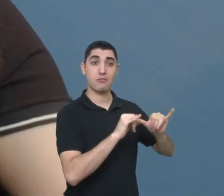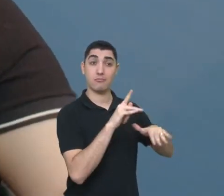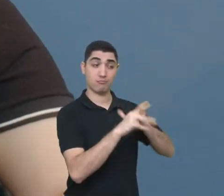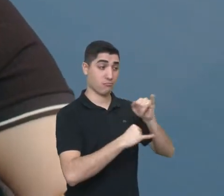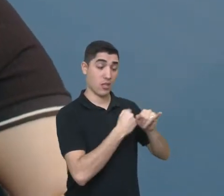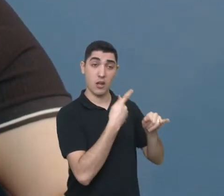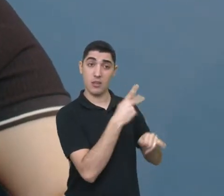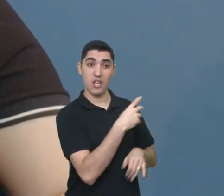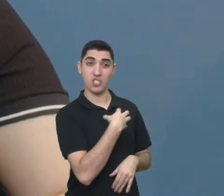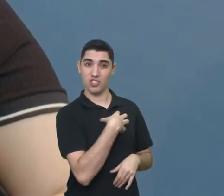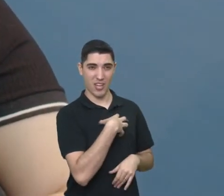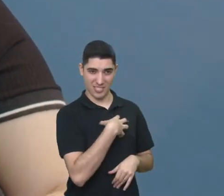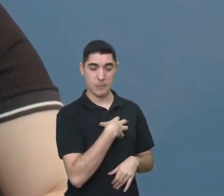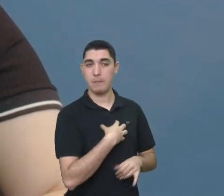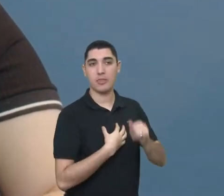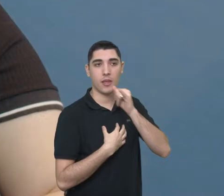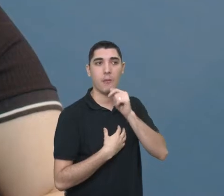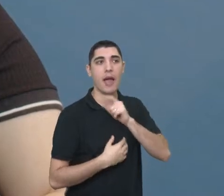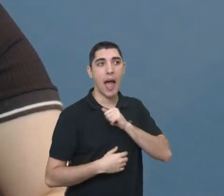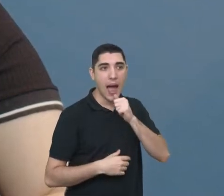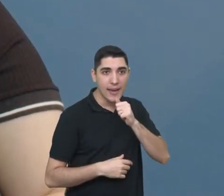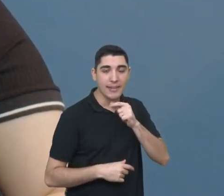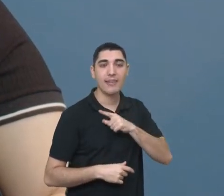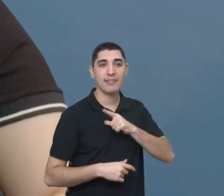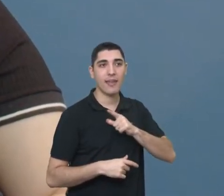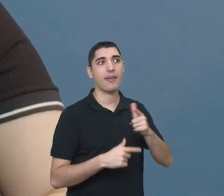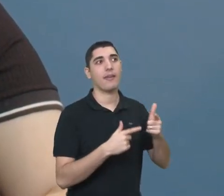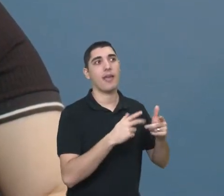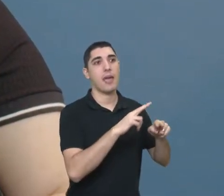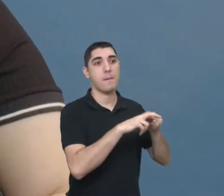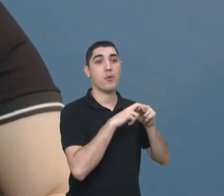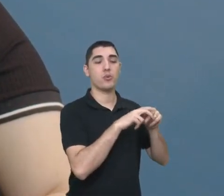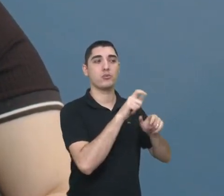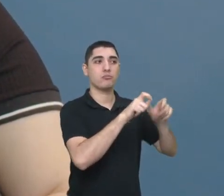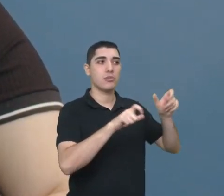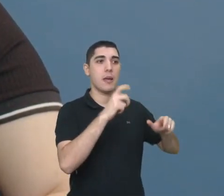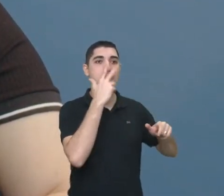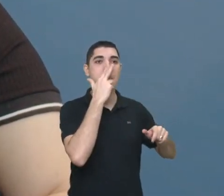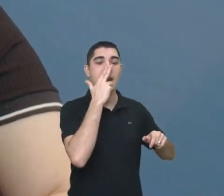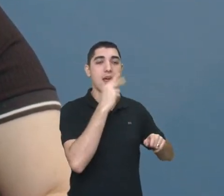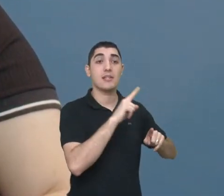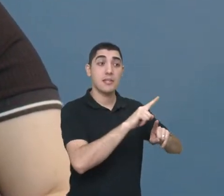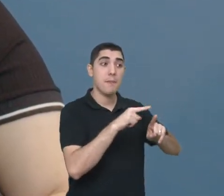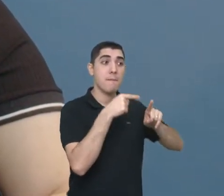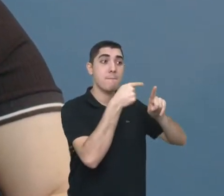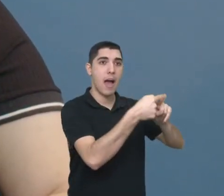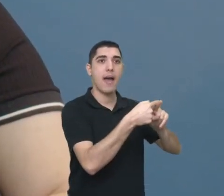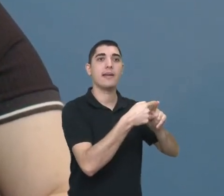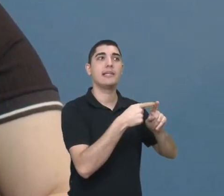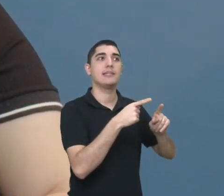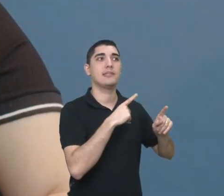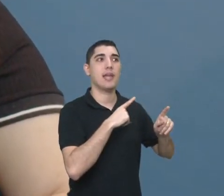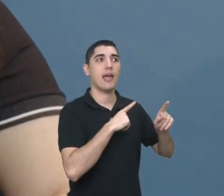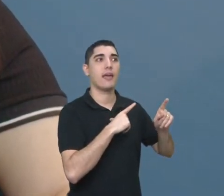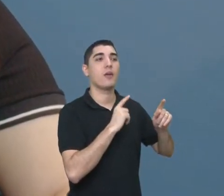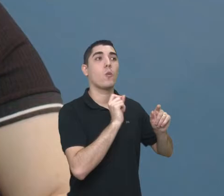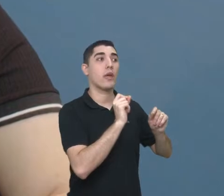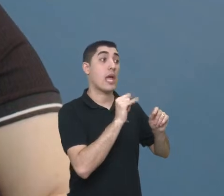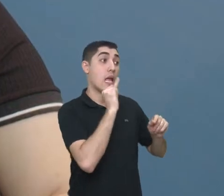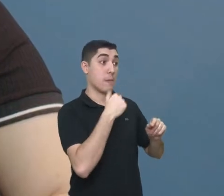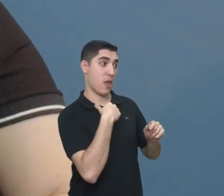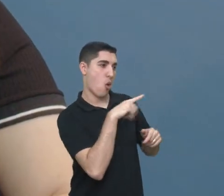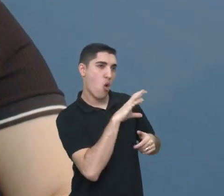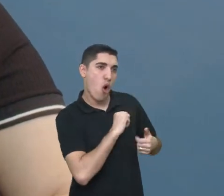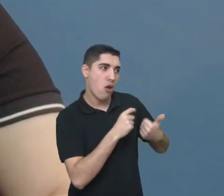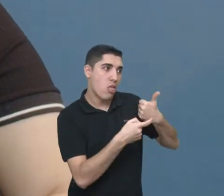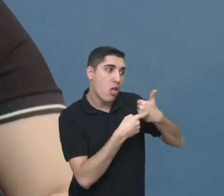que a internet funciona. Então, os algoritmos ainda das plataformas vão fazer a gente receber mais daquele conteúdo que a gente já curte,